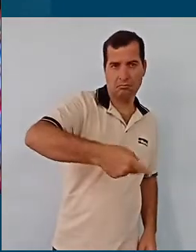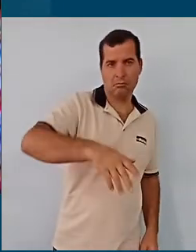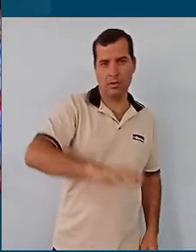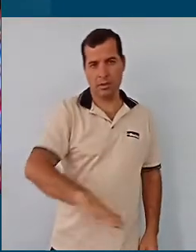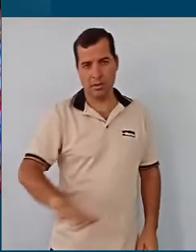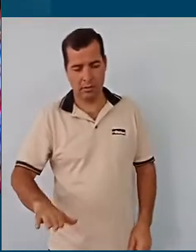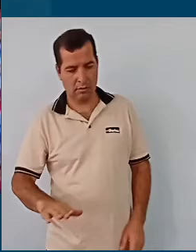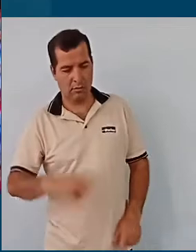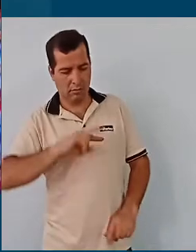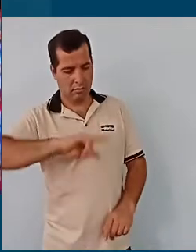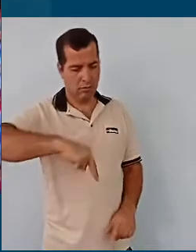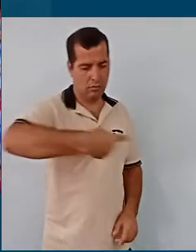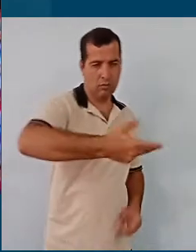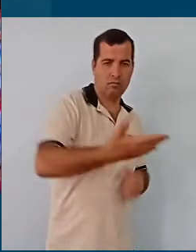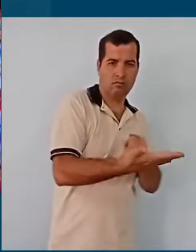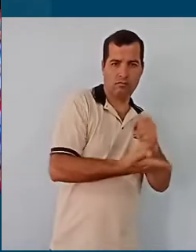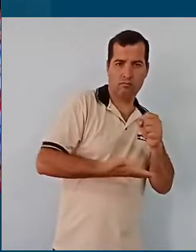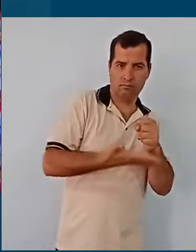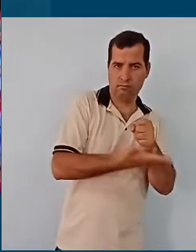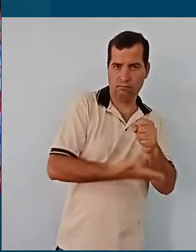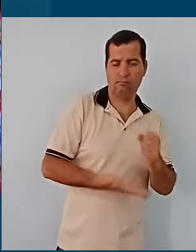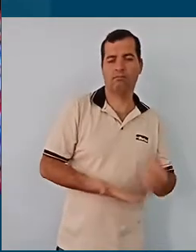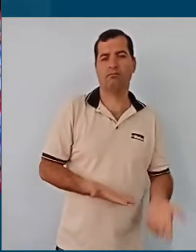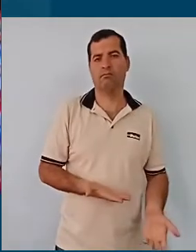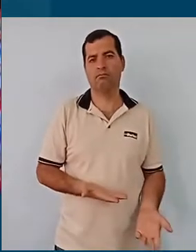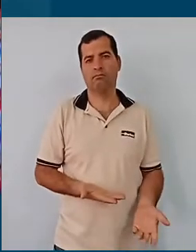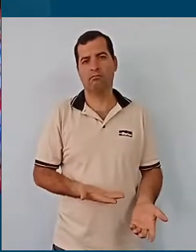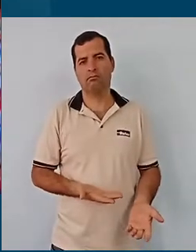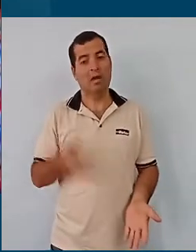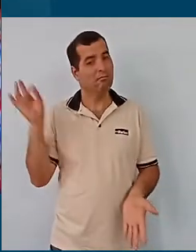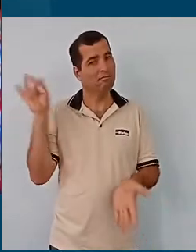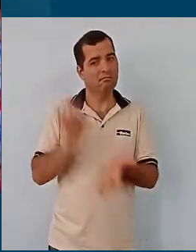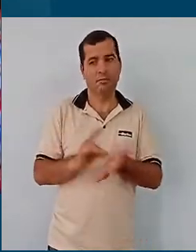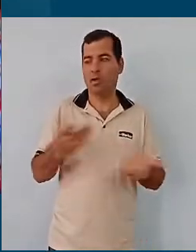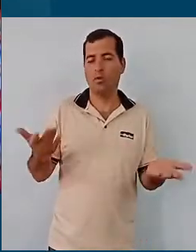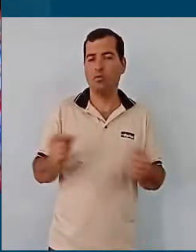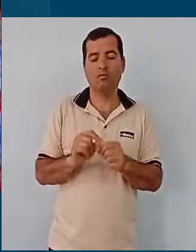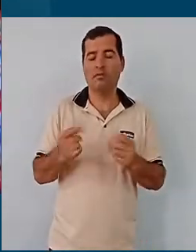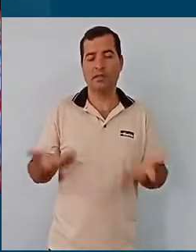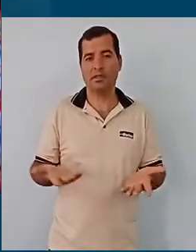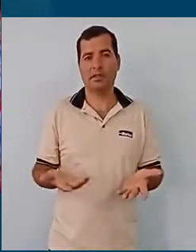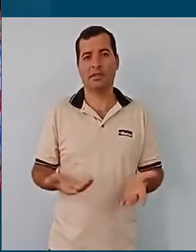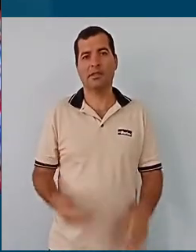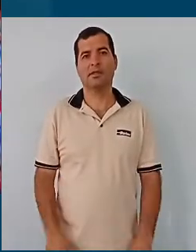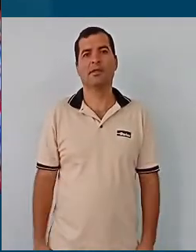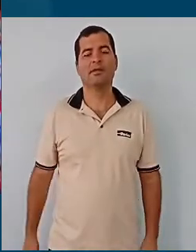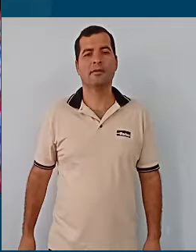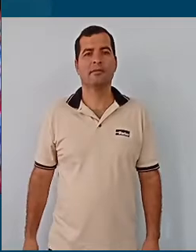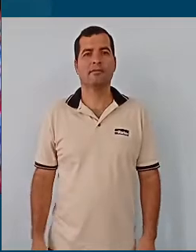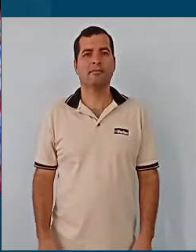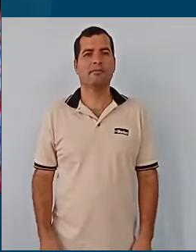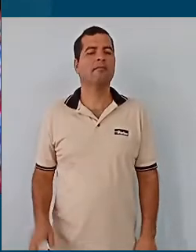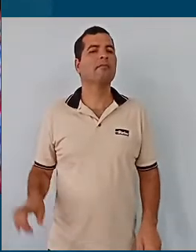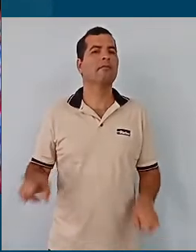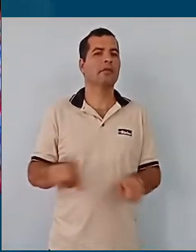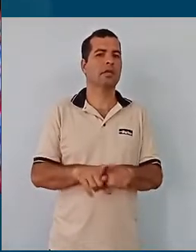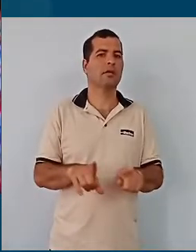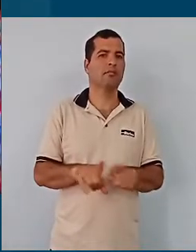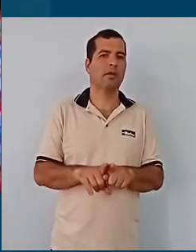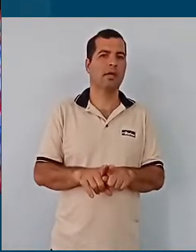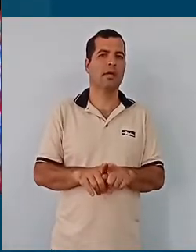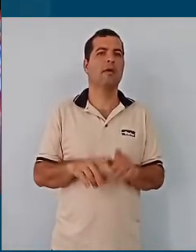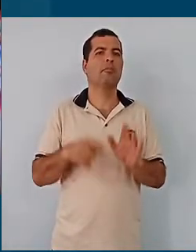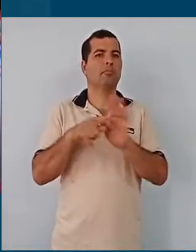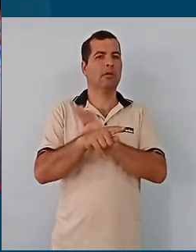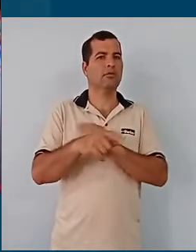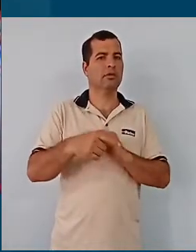ensino fundamental na prática, né, como é que você faz isso? Aí eu acho que a próxima pergunta, eu vou